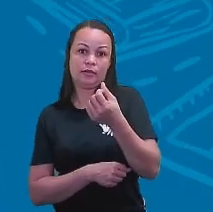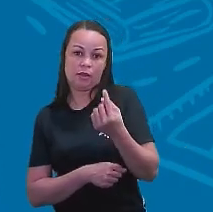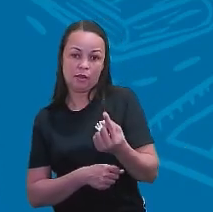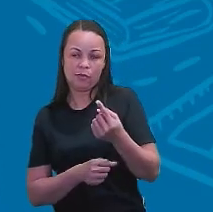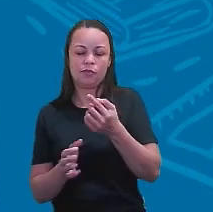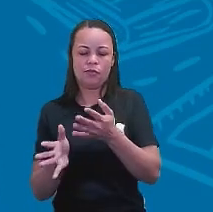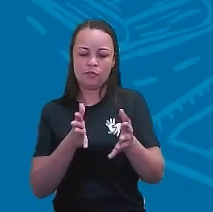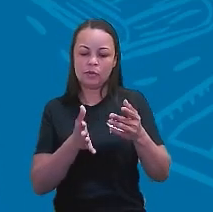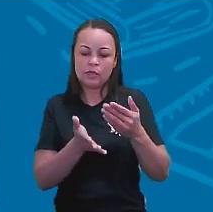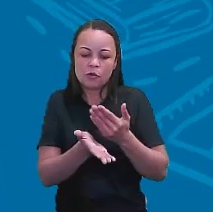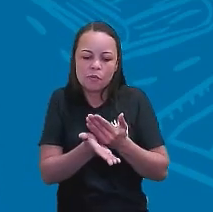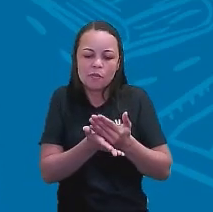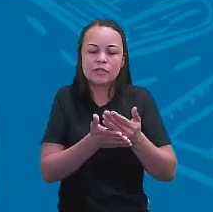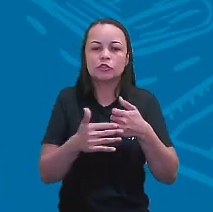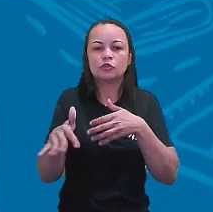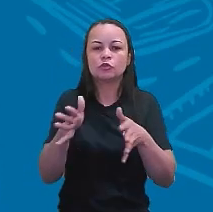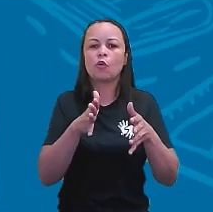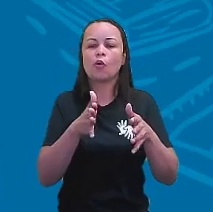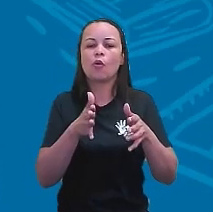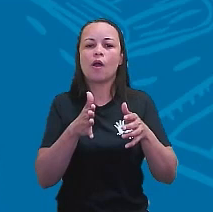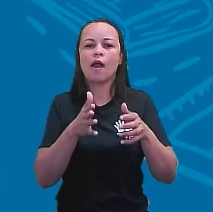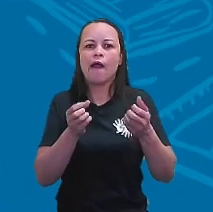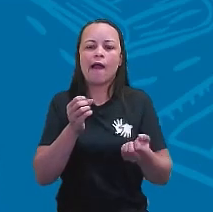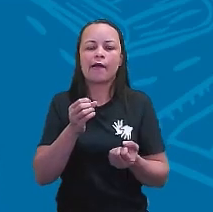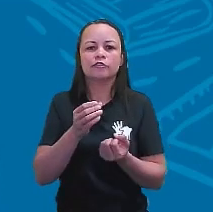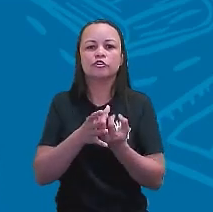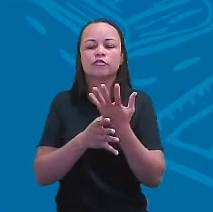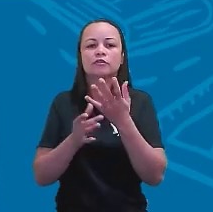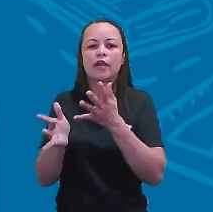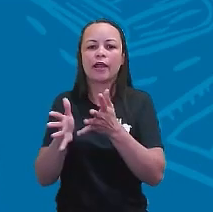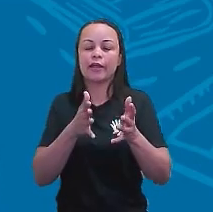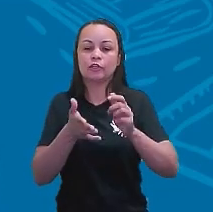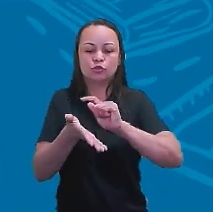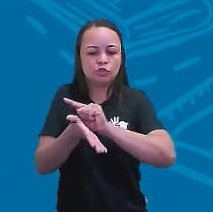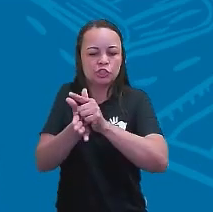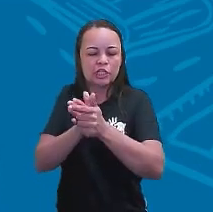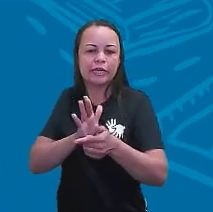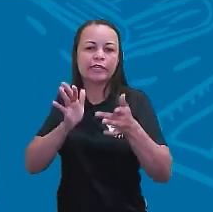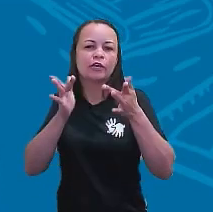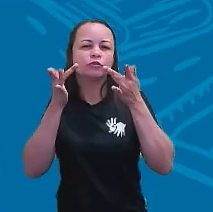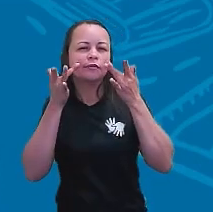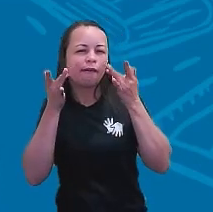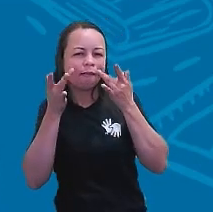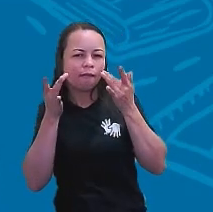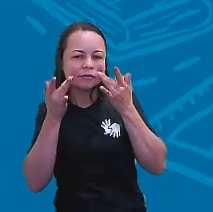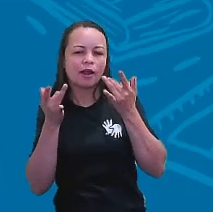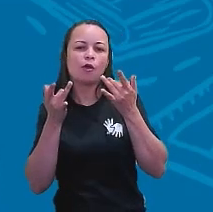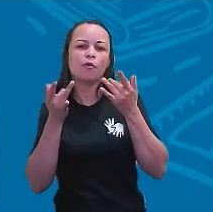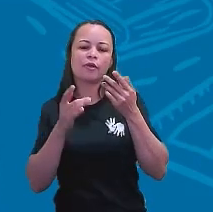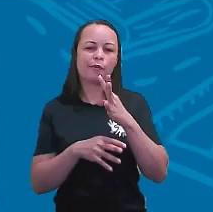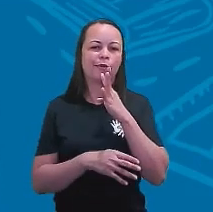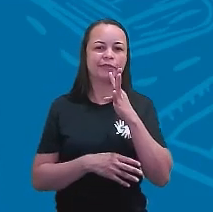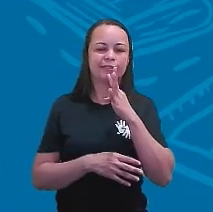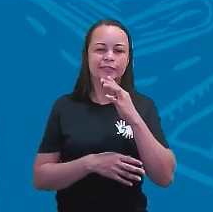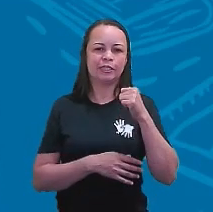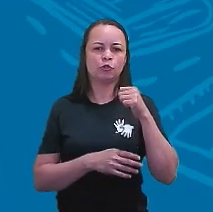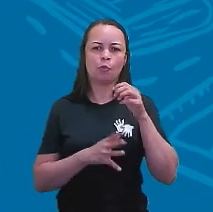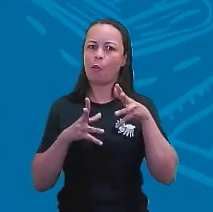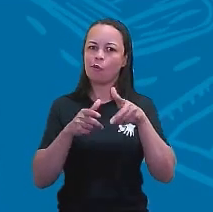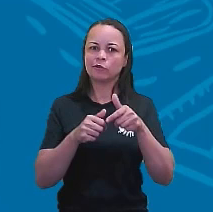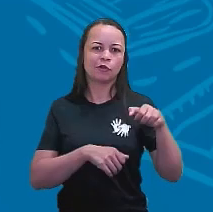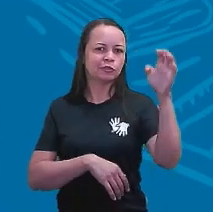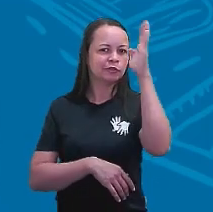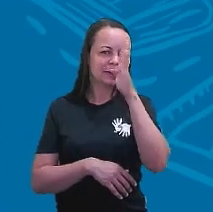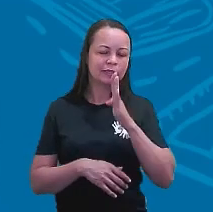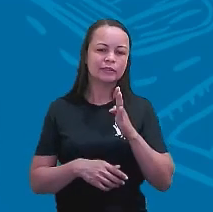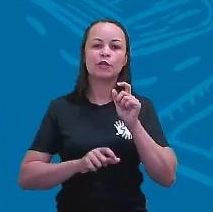estreia do gênero textual, do gênero teatral, que é conhecido pelos brasileiros, que é